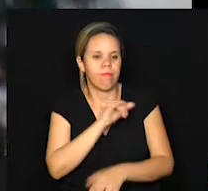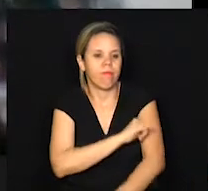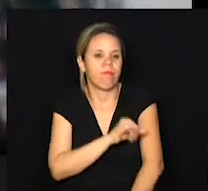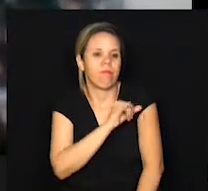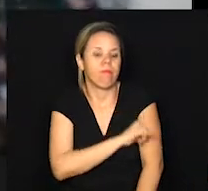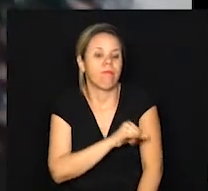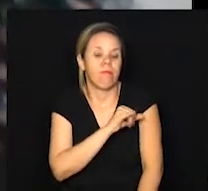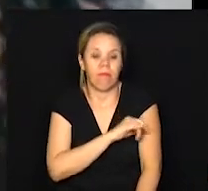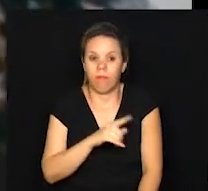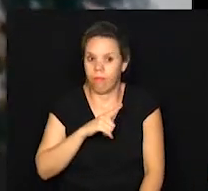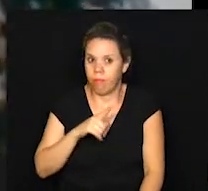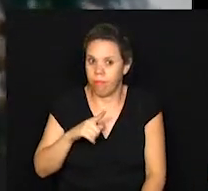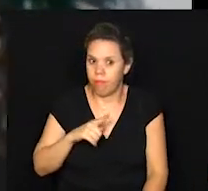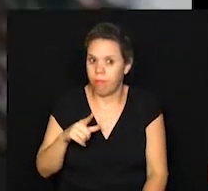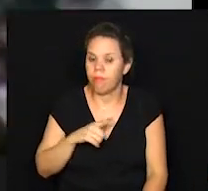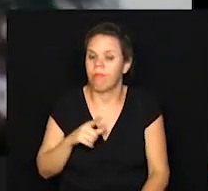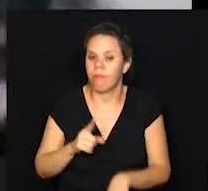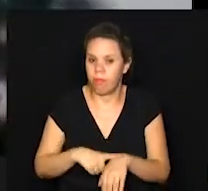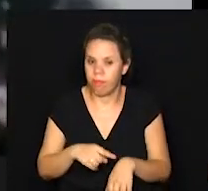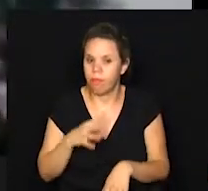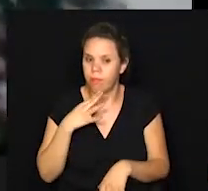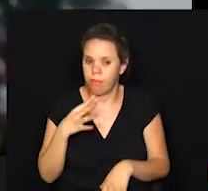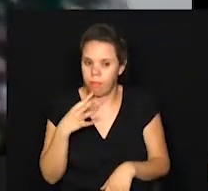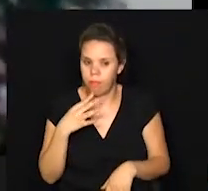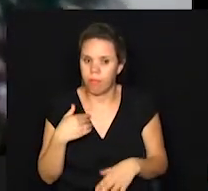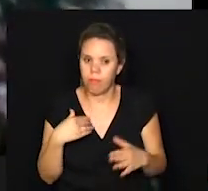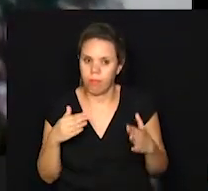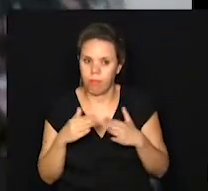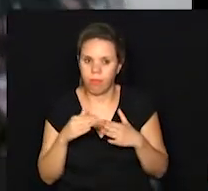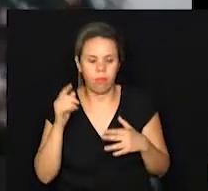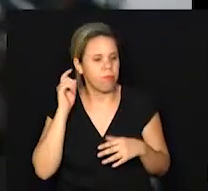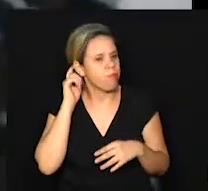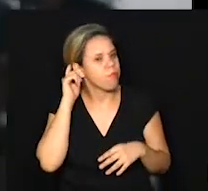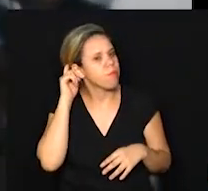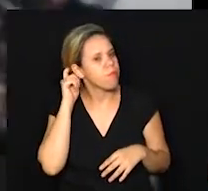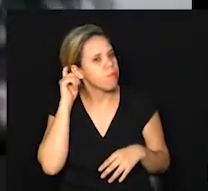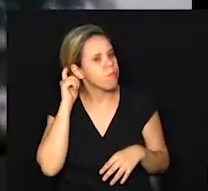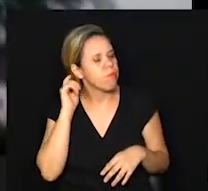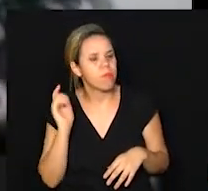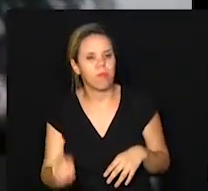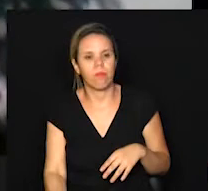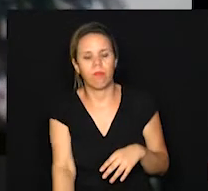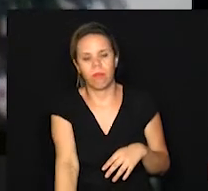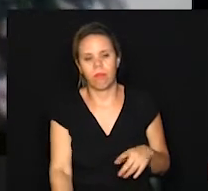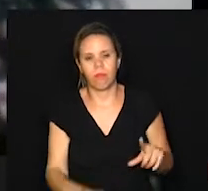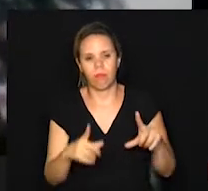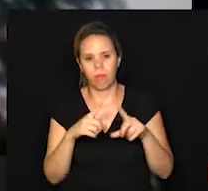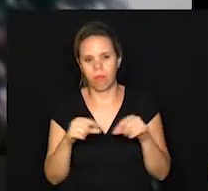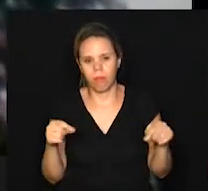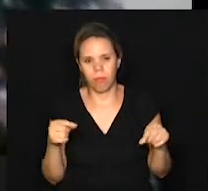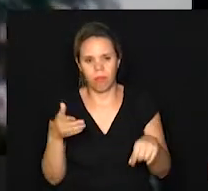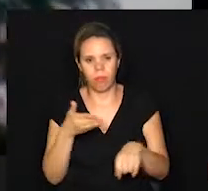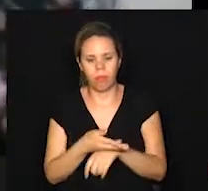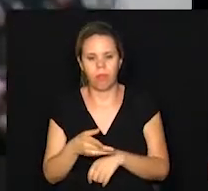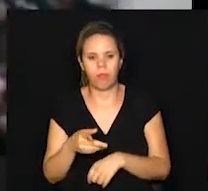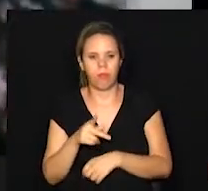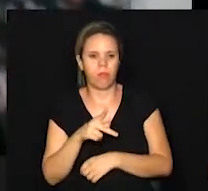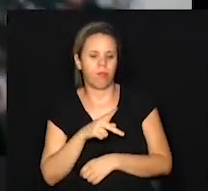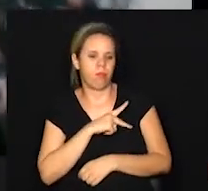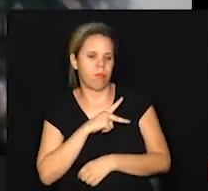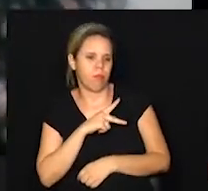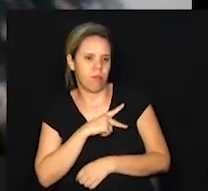eu tive tempo de conhecer o Rio de Janeiro, eu morei em Brasília, eu passei pelo Piauí, eu